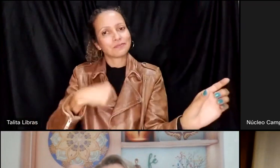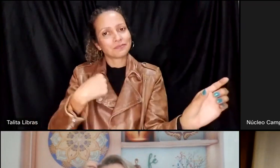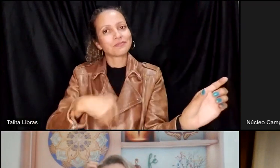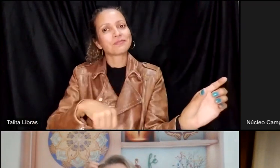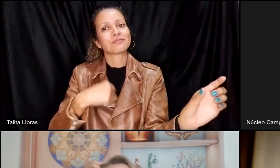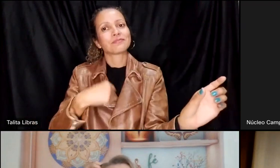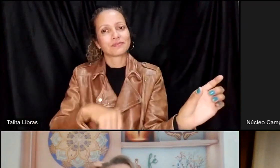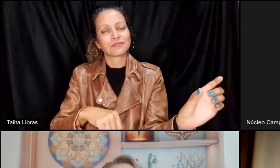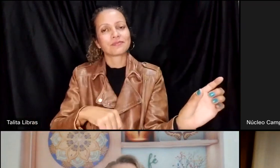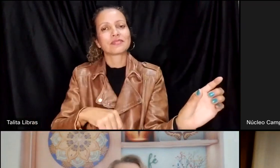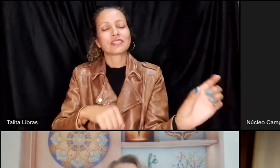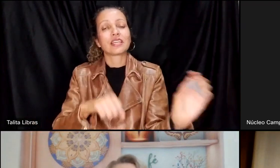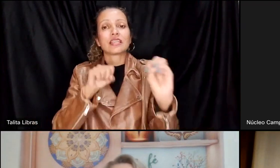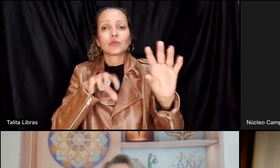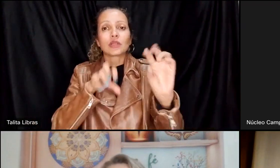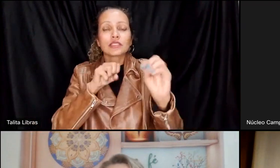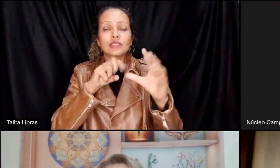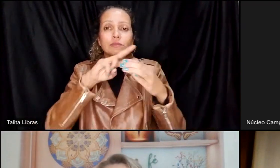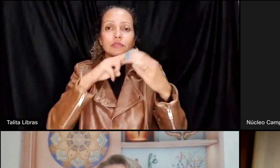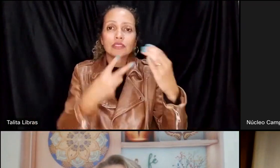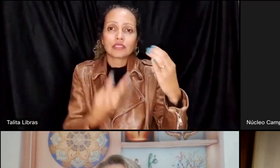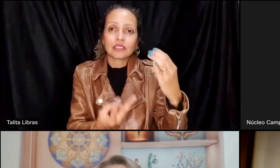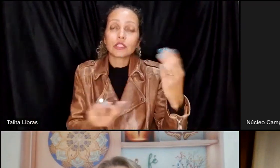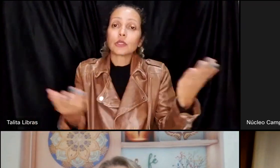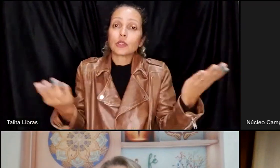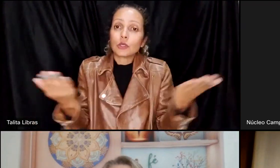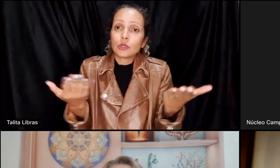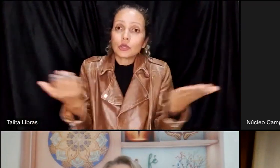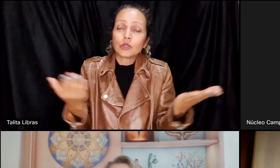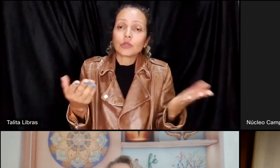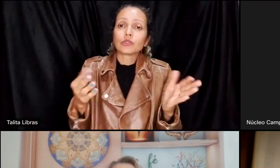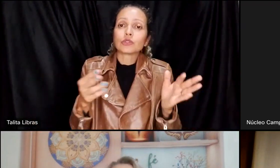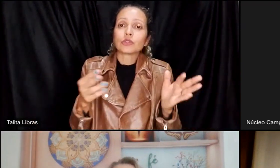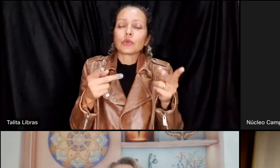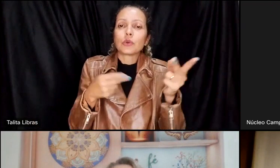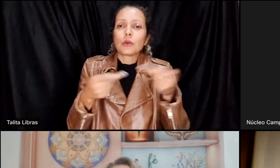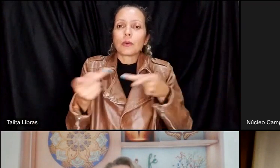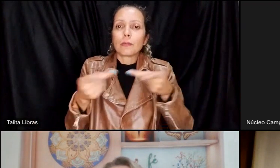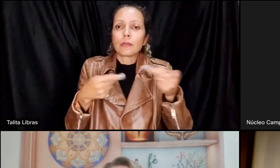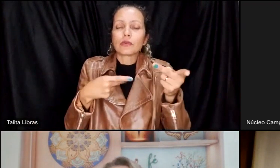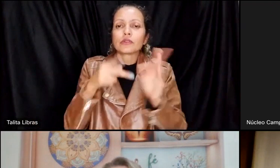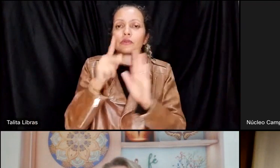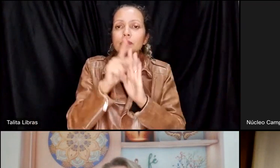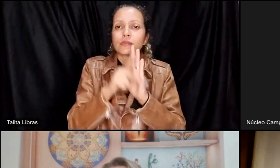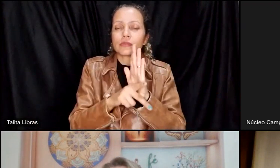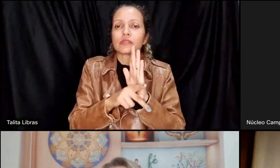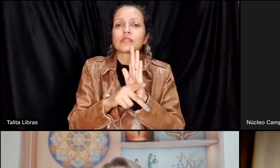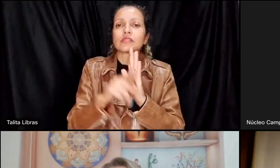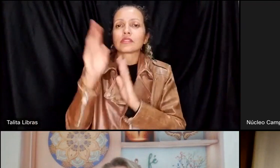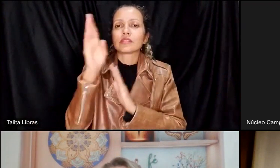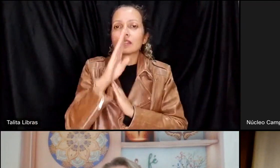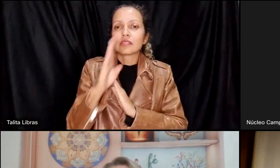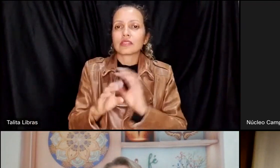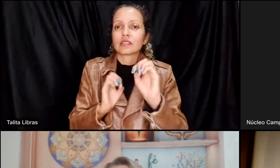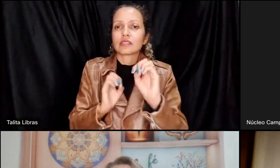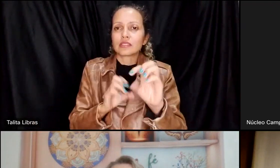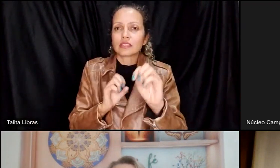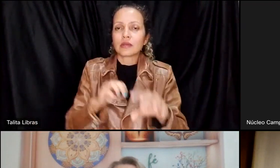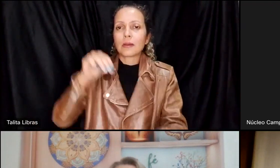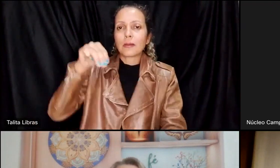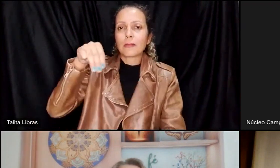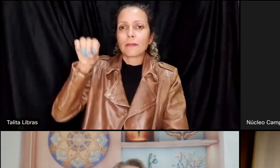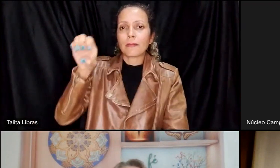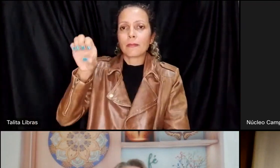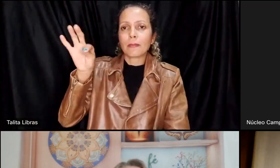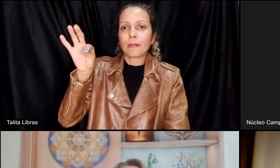bilíngue. E hoje, o Plano Nacional da Educação, na meta 4.7, fala claramente que tem que ter a educação bilíngue. Aí tem